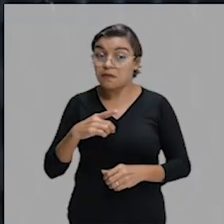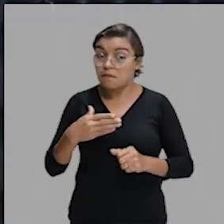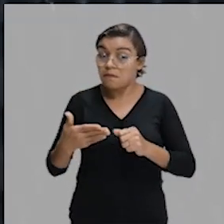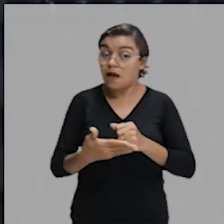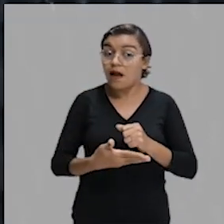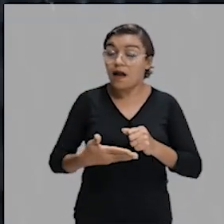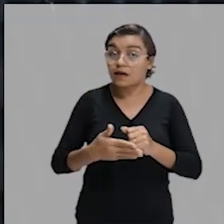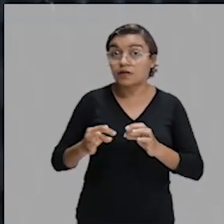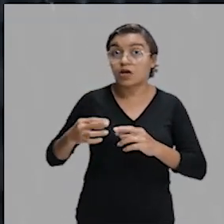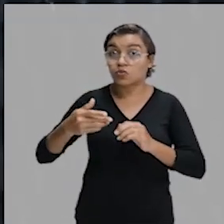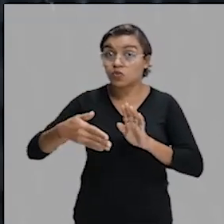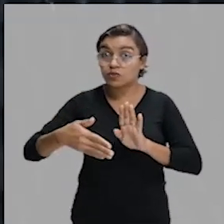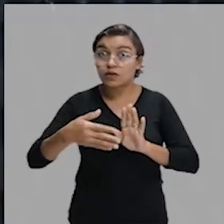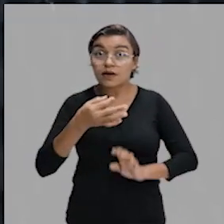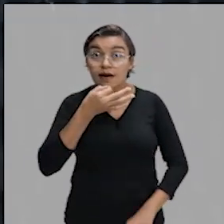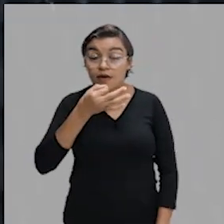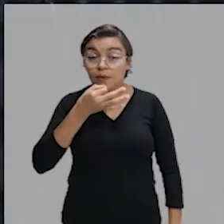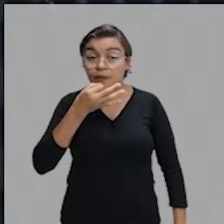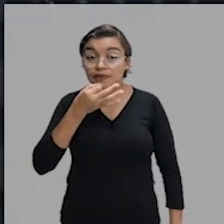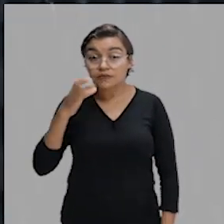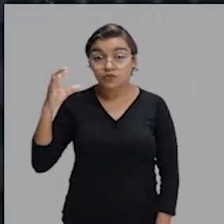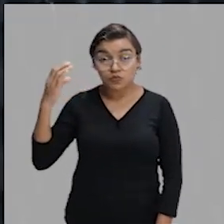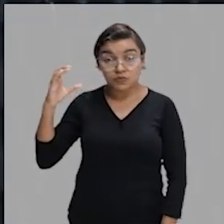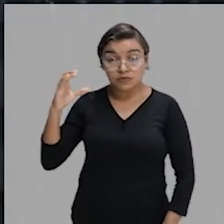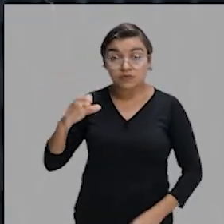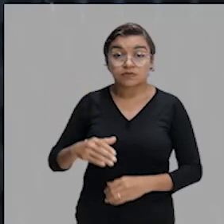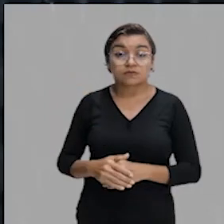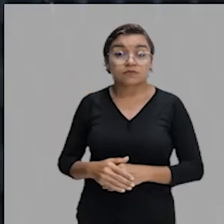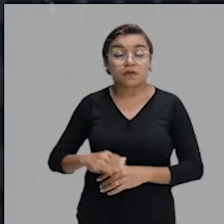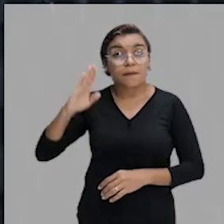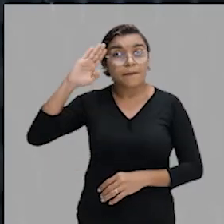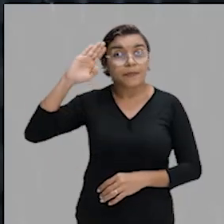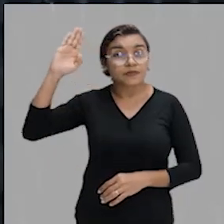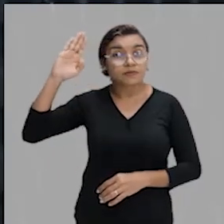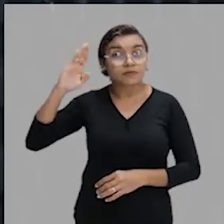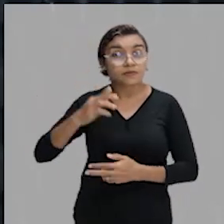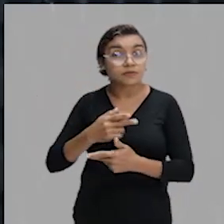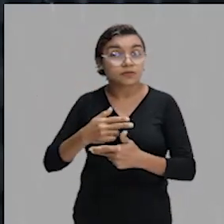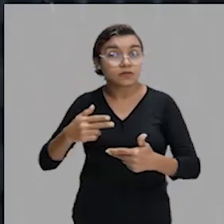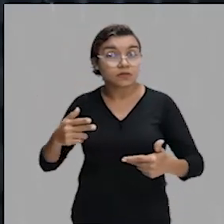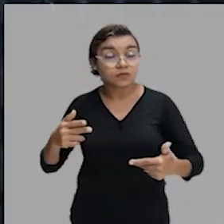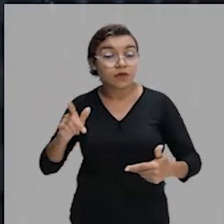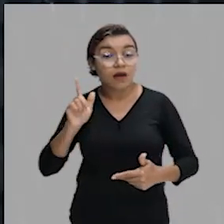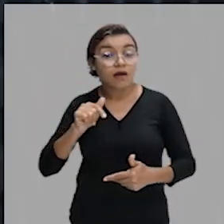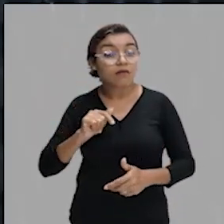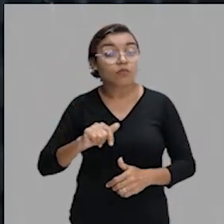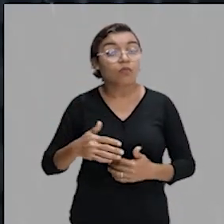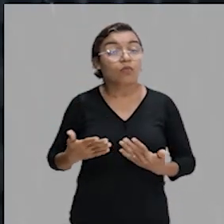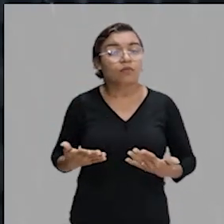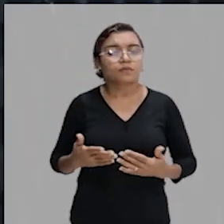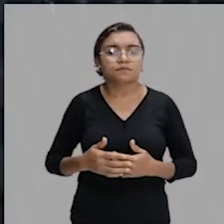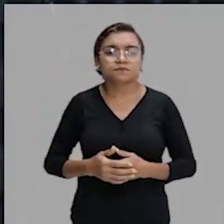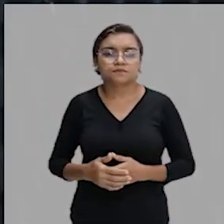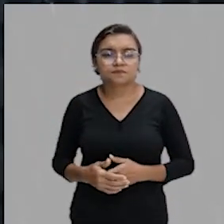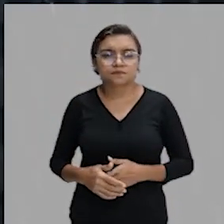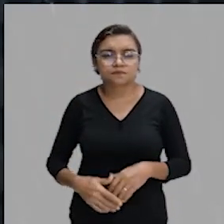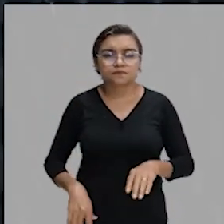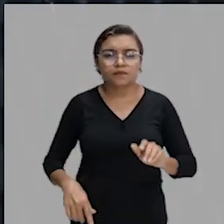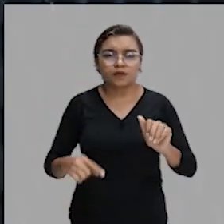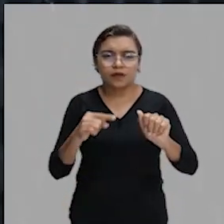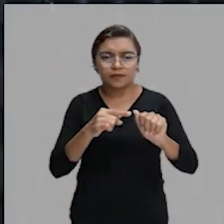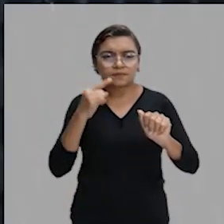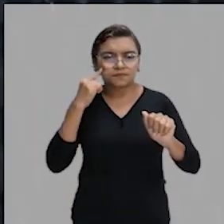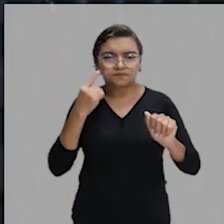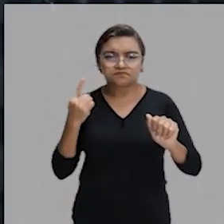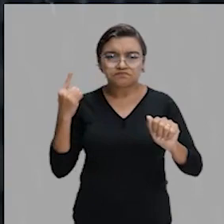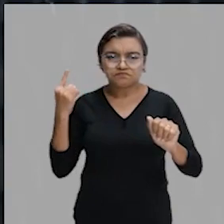toda argumentação científica. Esses princípios são, vamos lá, quais são os princípios? Identidade, certo.